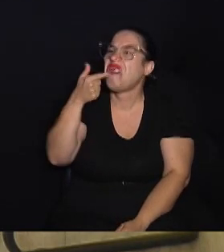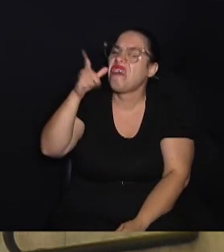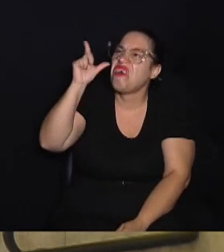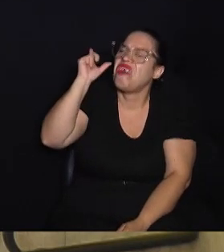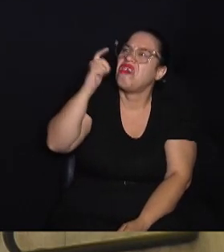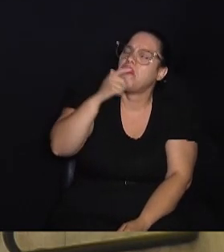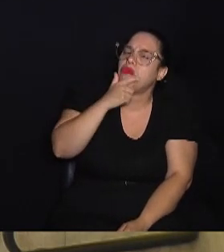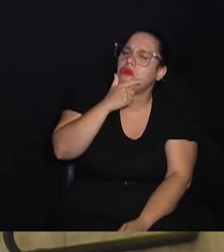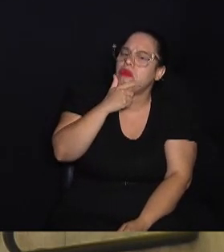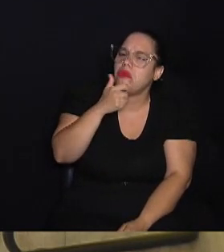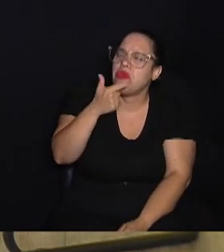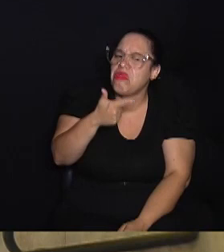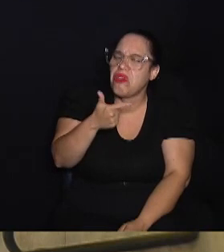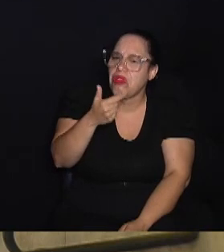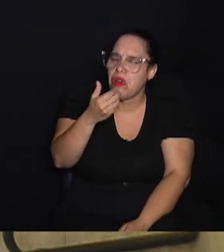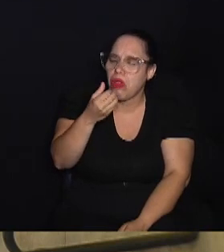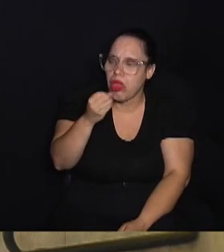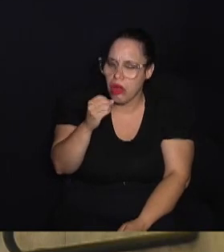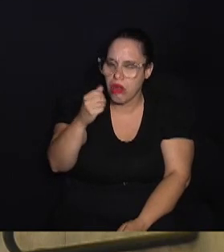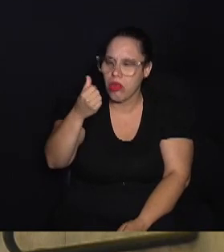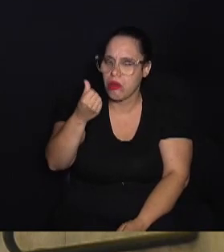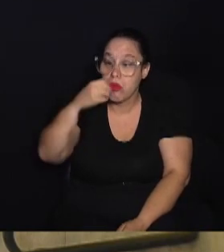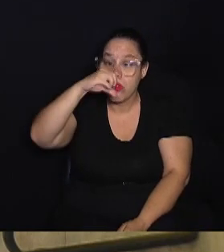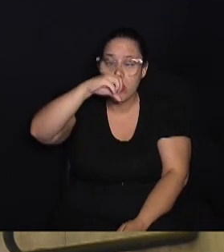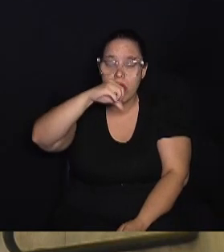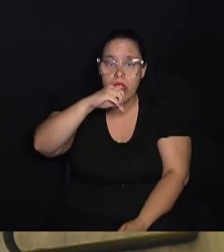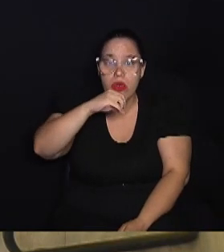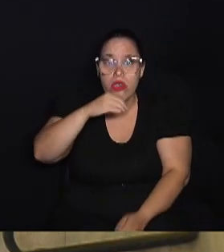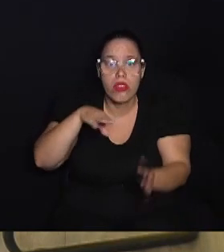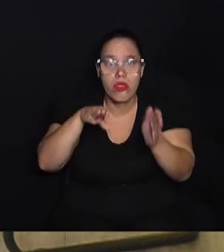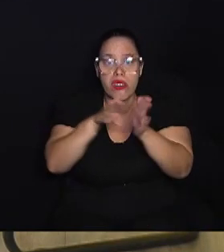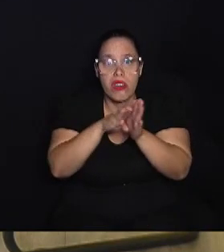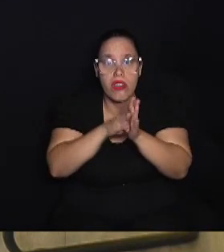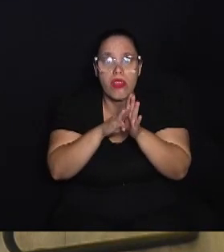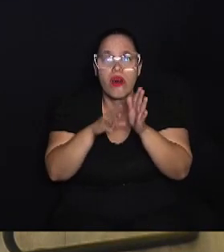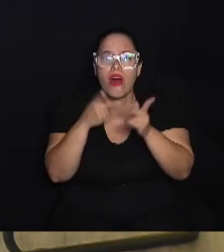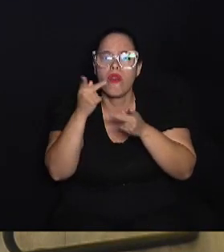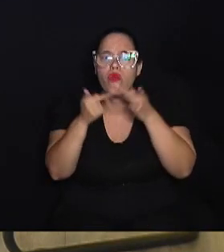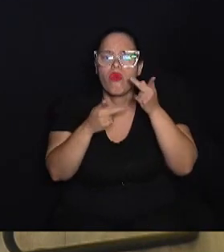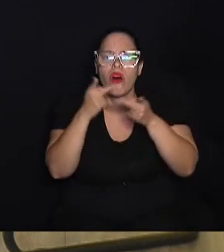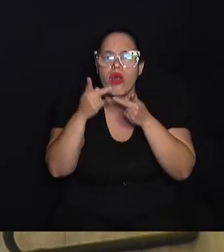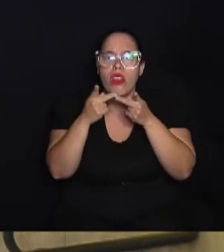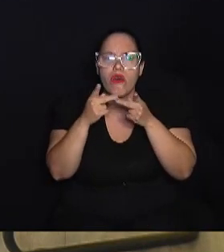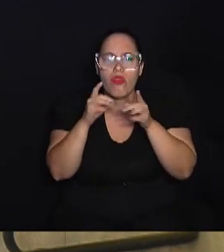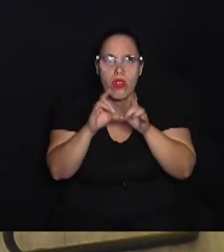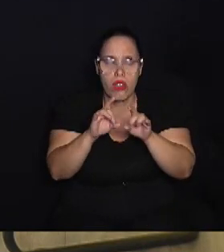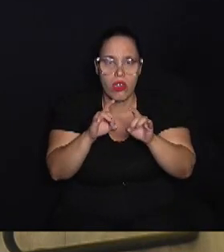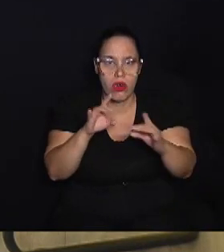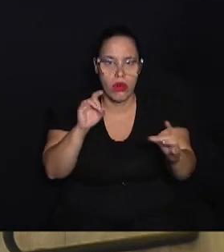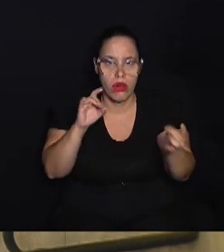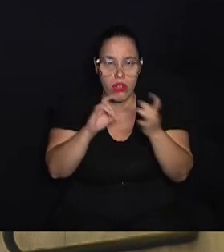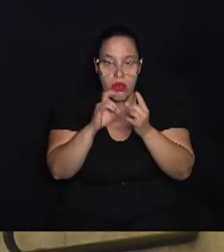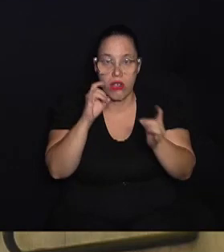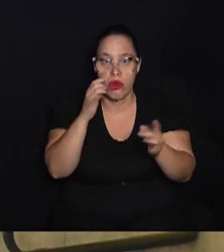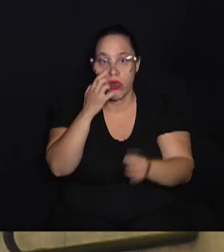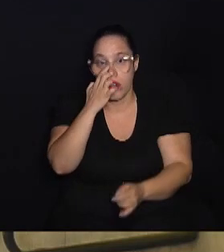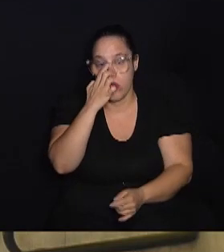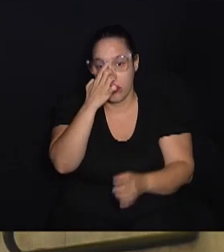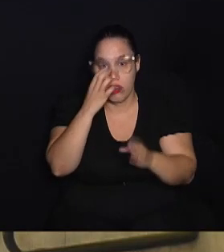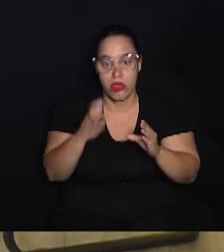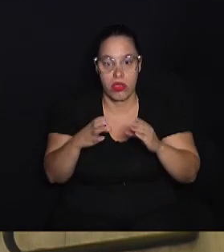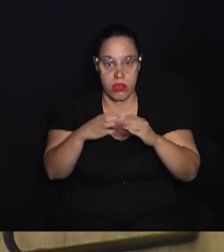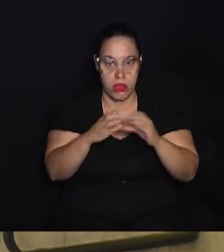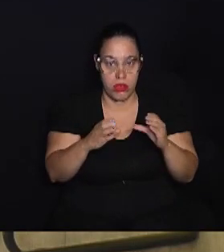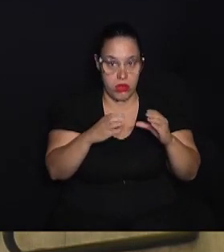vez, se não me engano foi em 2019, por aí, a gente chegou até a falar online aqui na TV Câmara Campinas com grupos